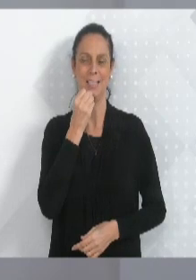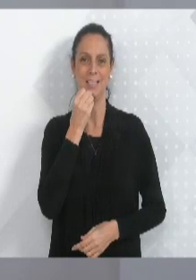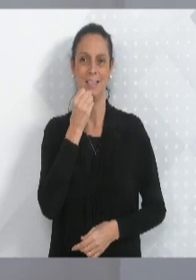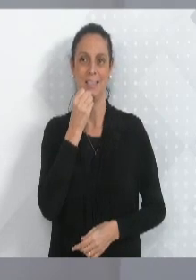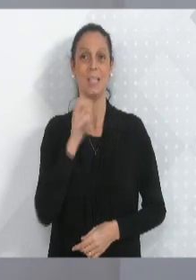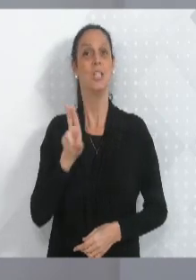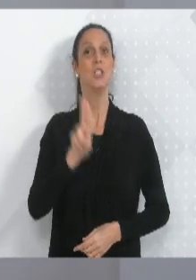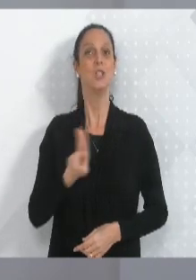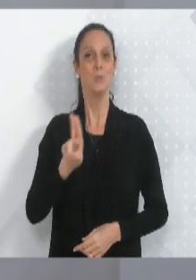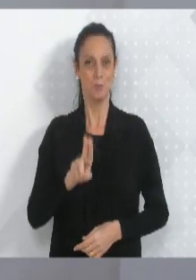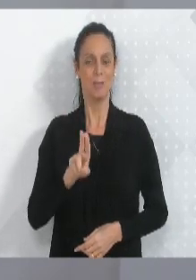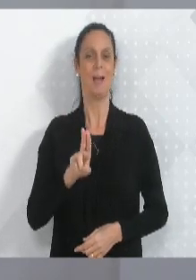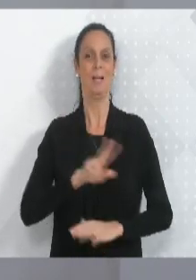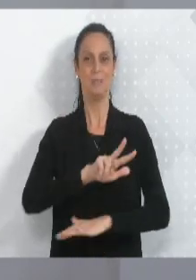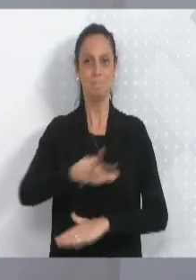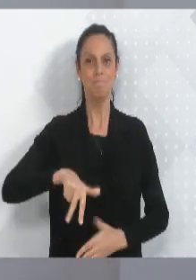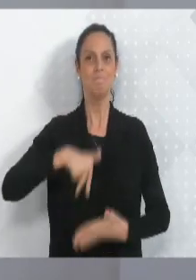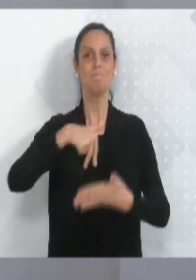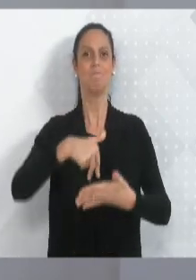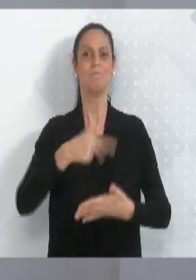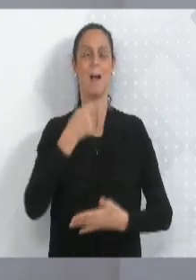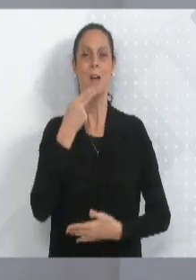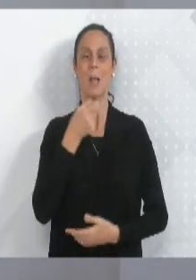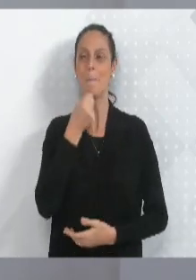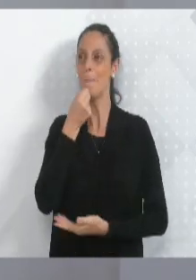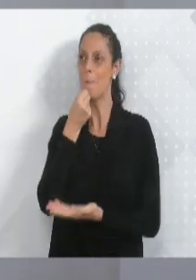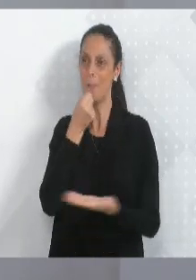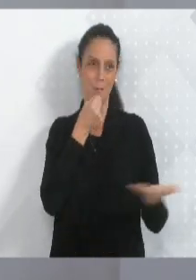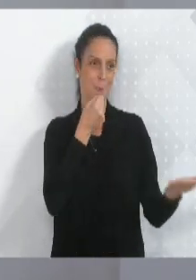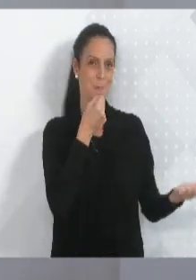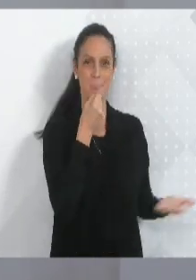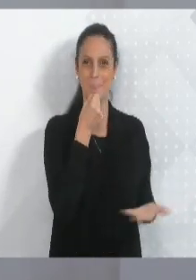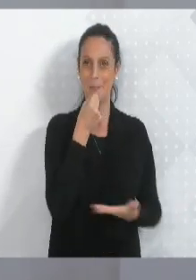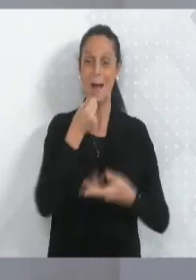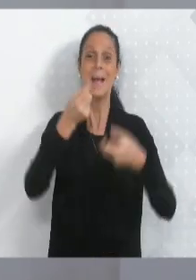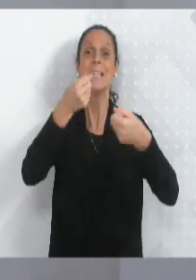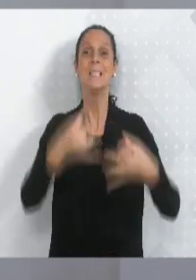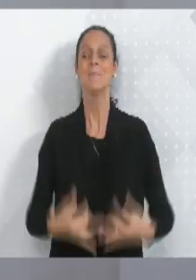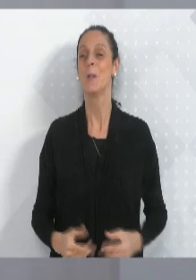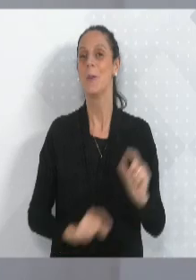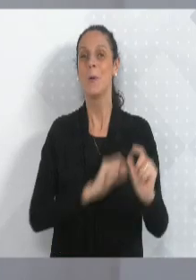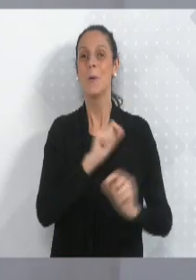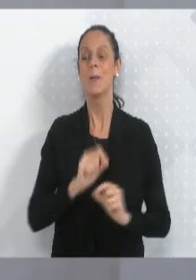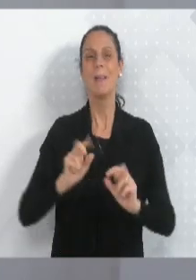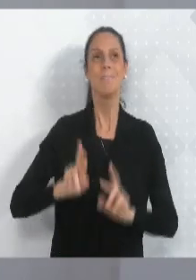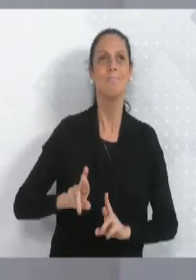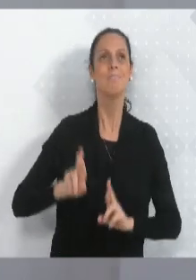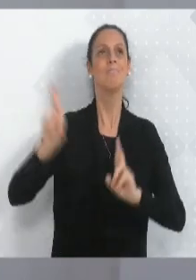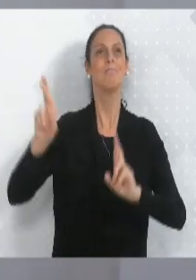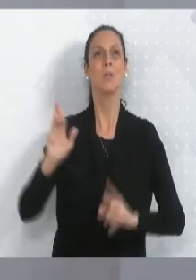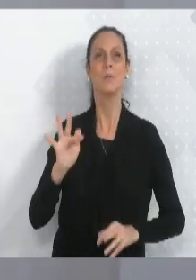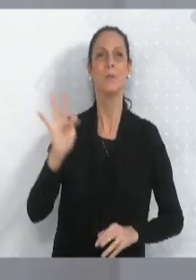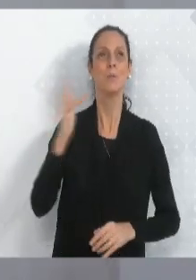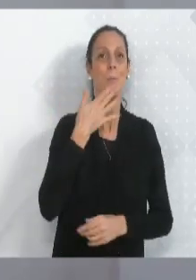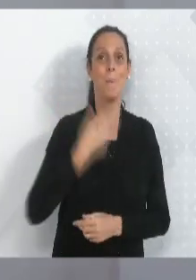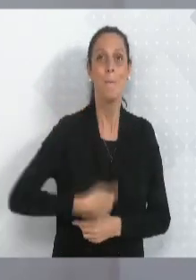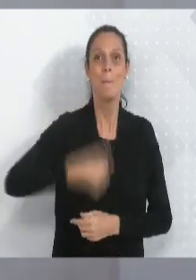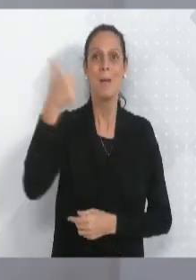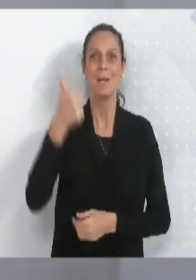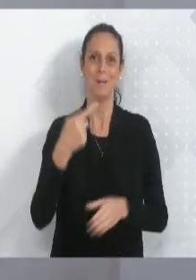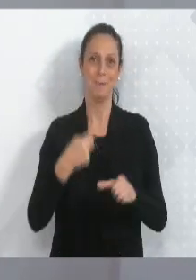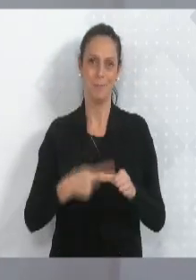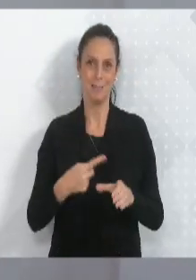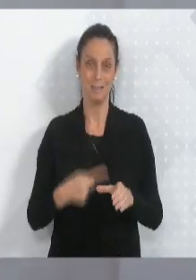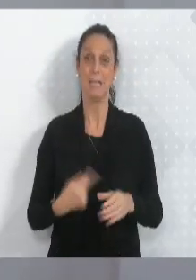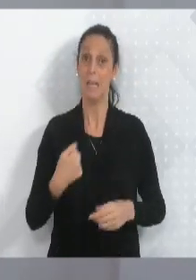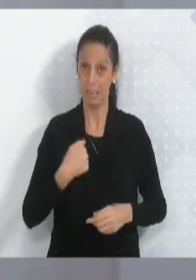esta tribuna e falar o que elas esperam de melhor para a nossa cidade. Fiz questão de explicar para cada